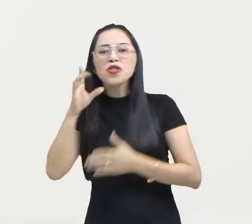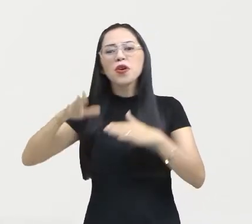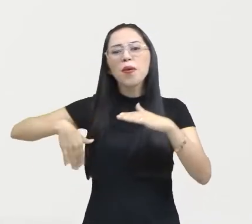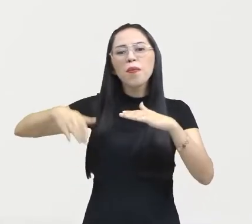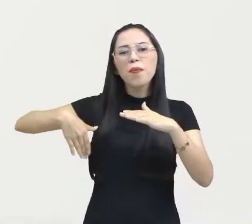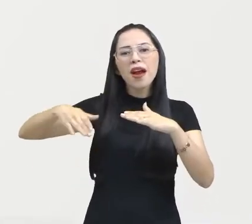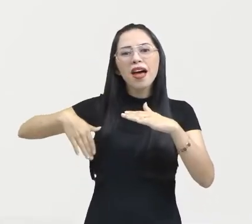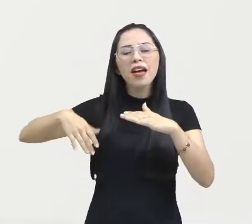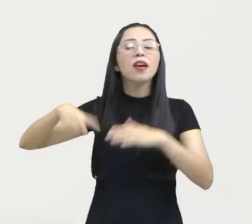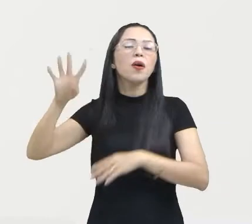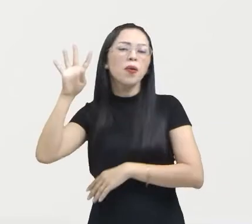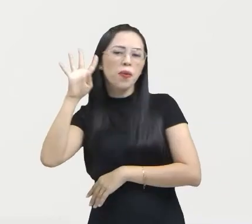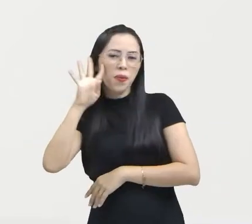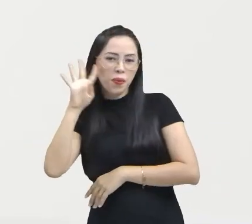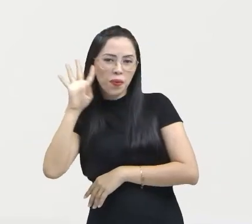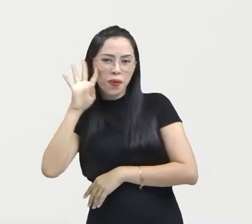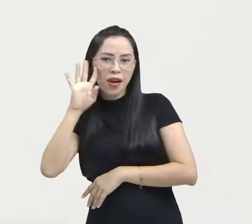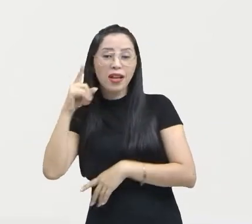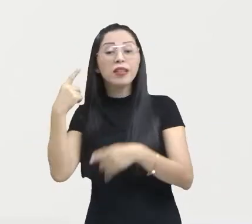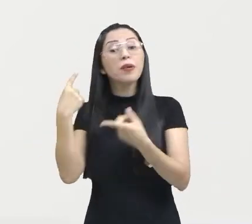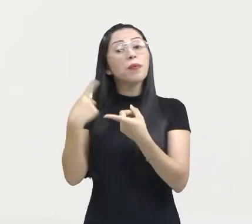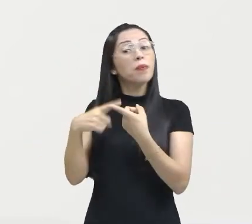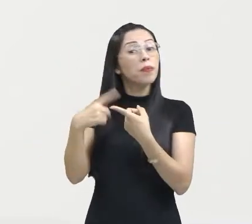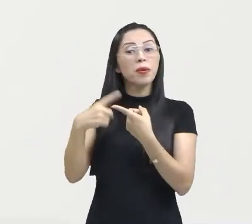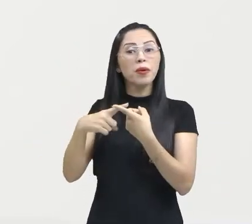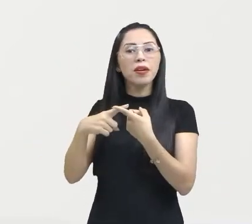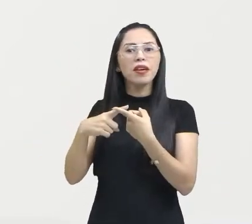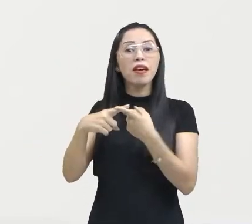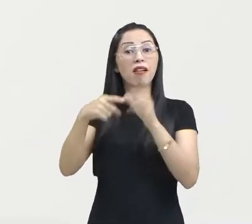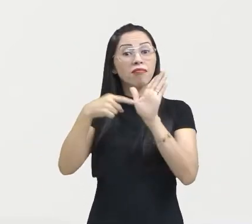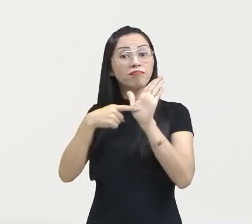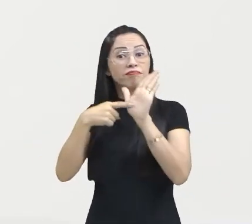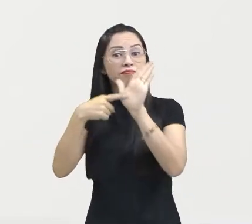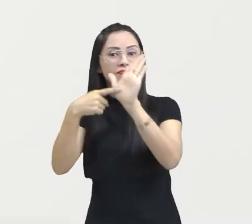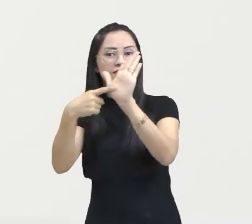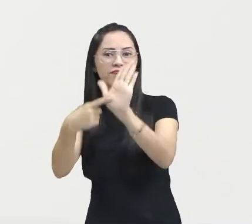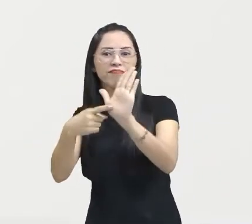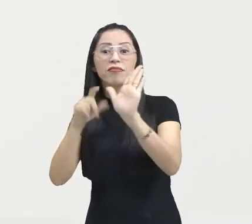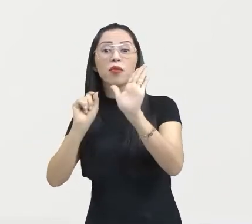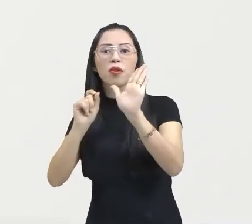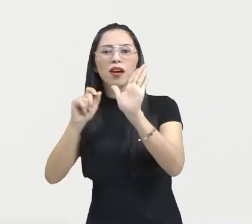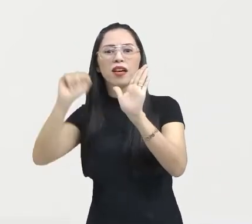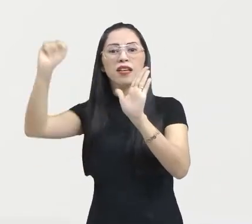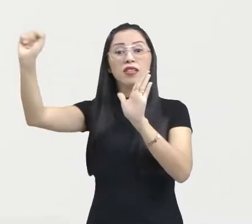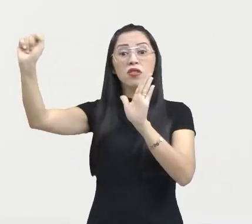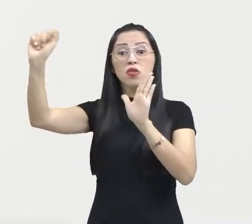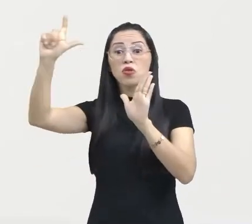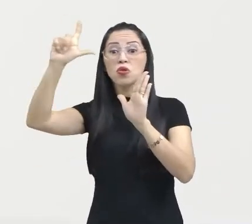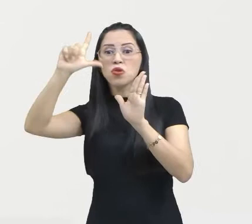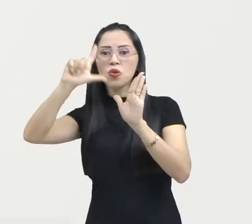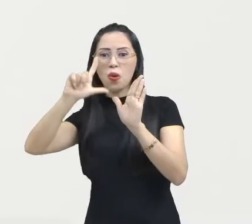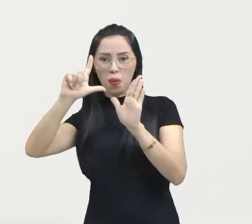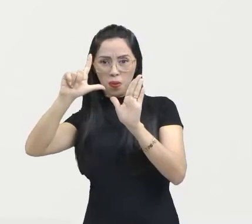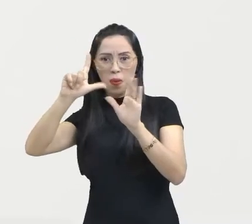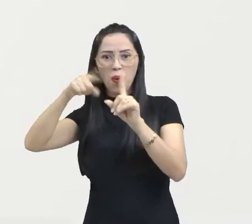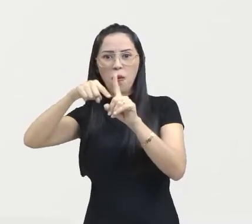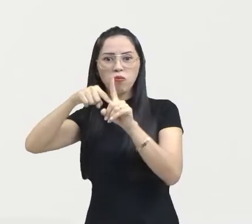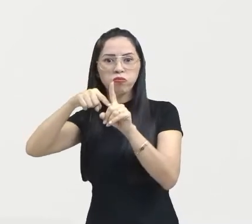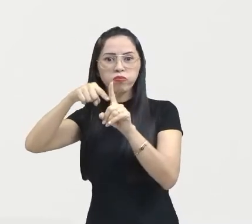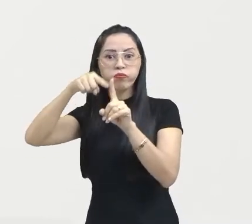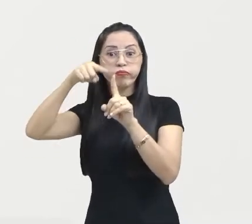quarta, professor? Porque a previsão do tempo está dizendo que a mínima é 25, máxima é 36. E o que nós temos previsto para esse